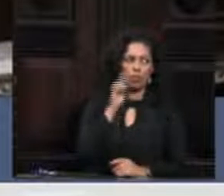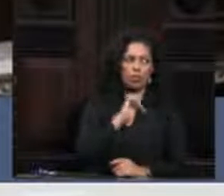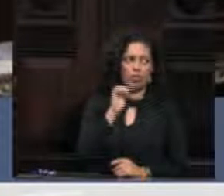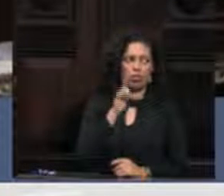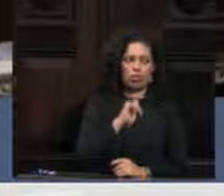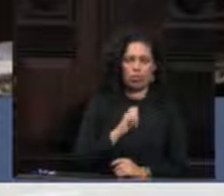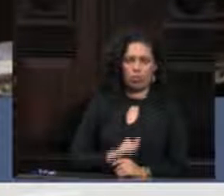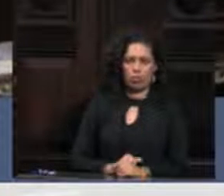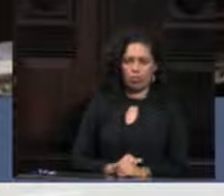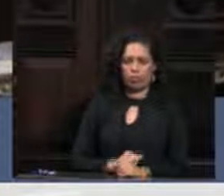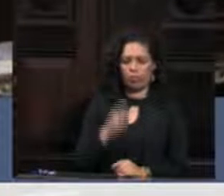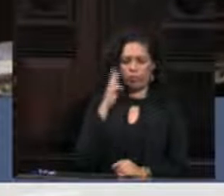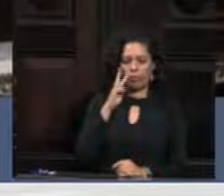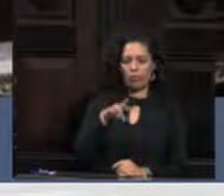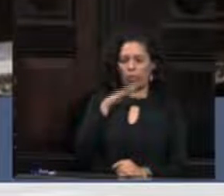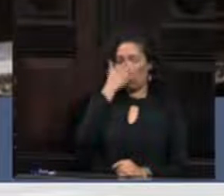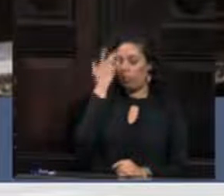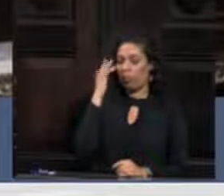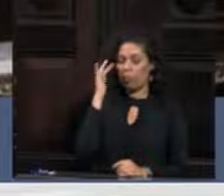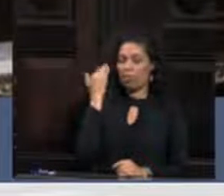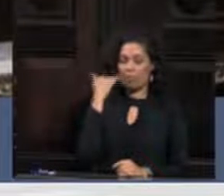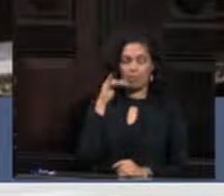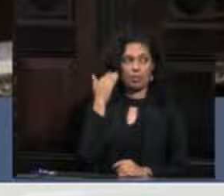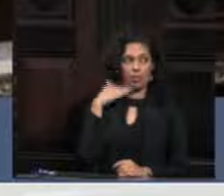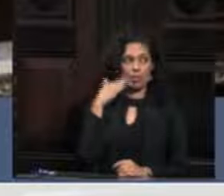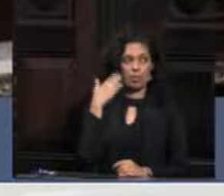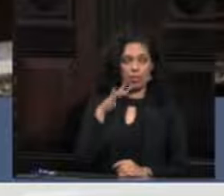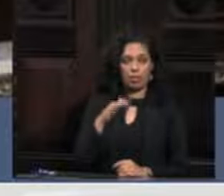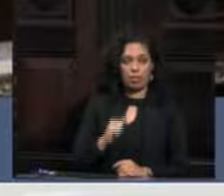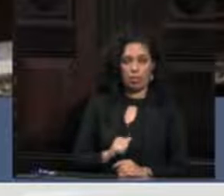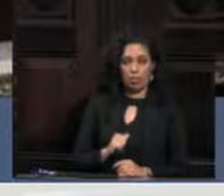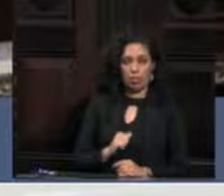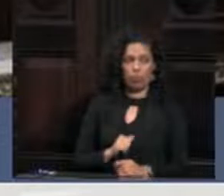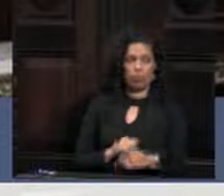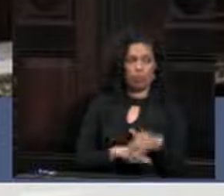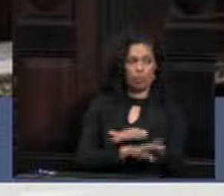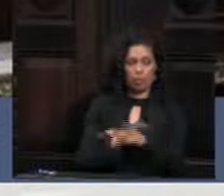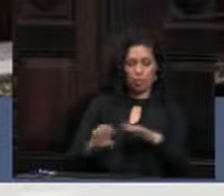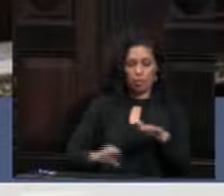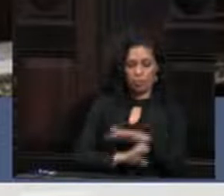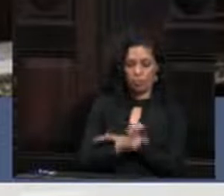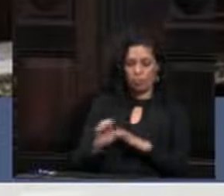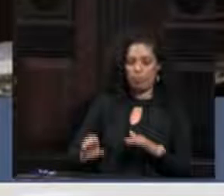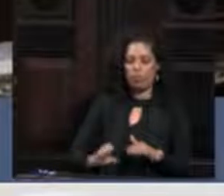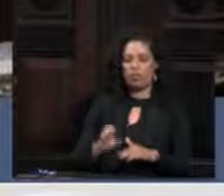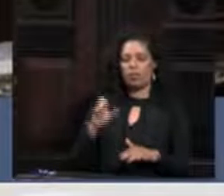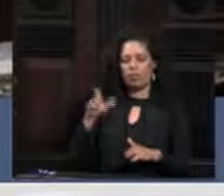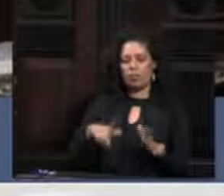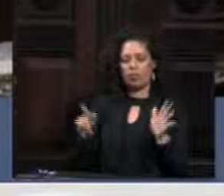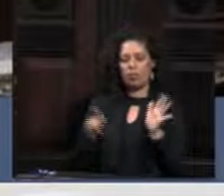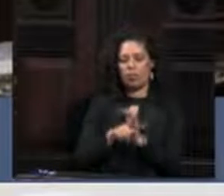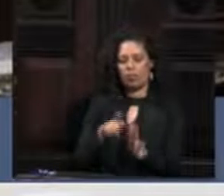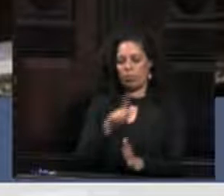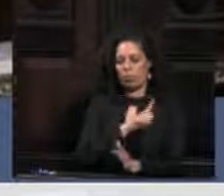que entendem que a SEDAI deva ser uma empresa pública, estatal e indivisível,